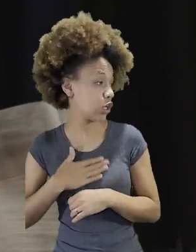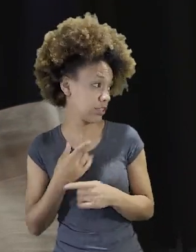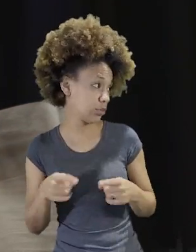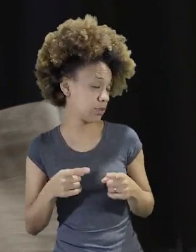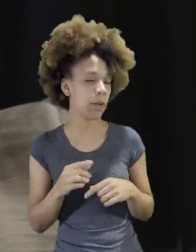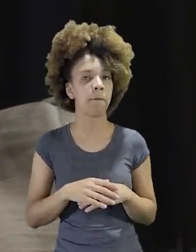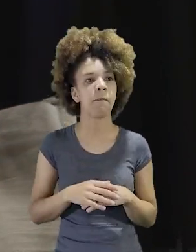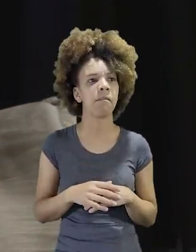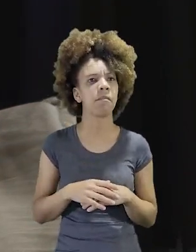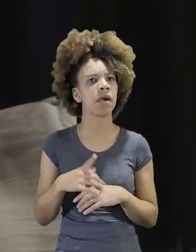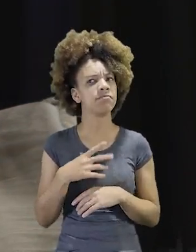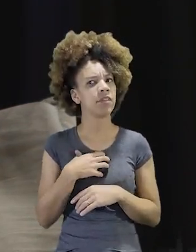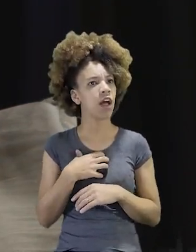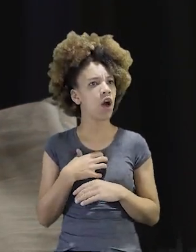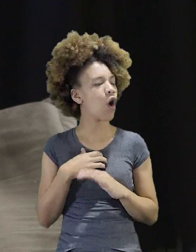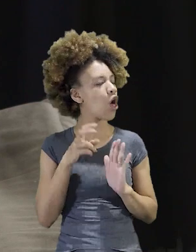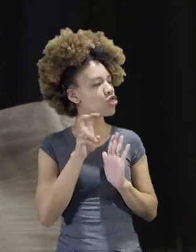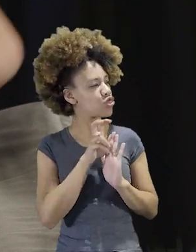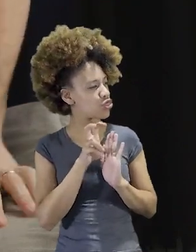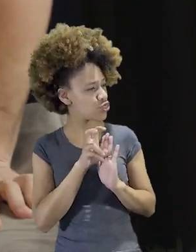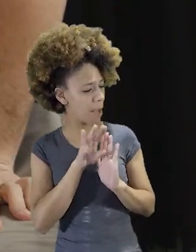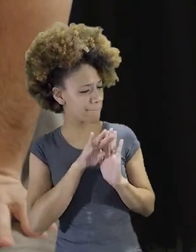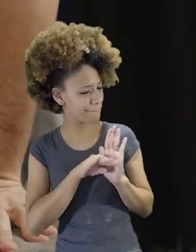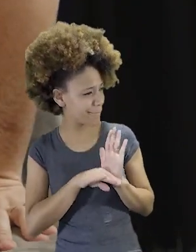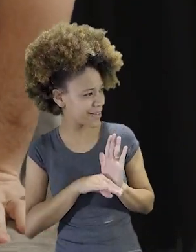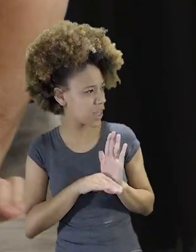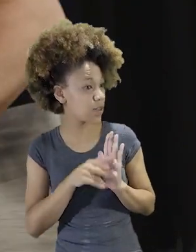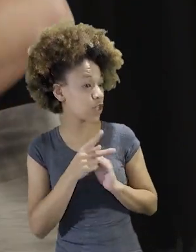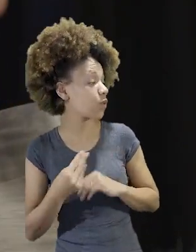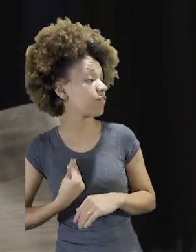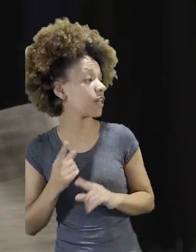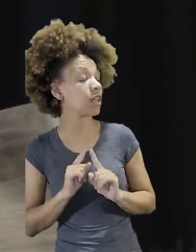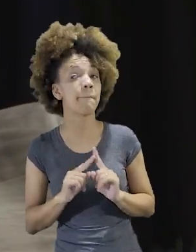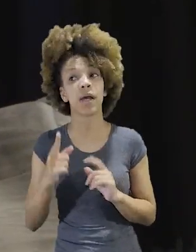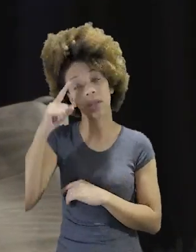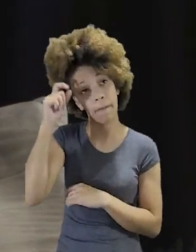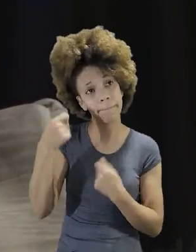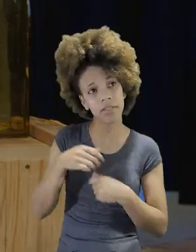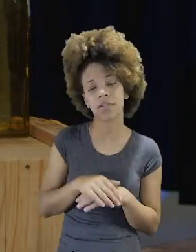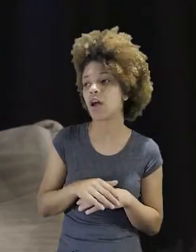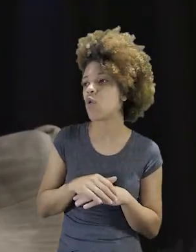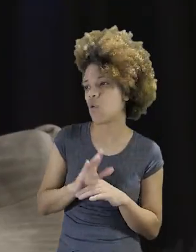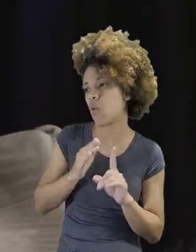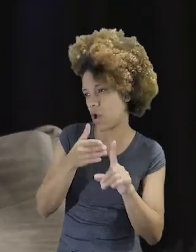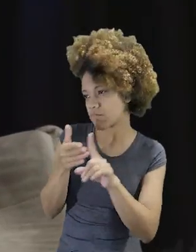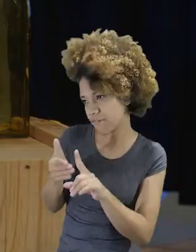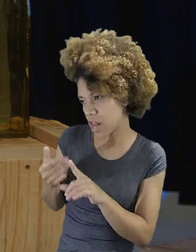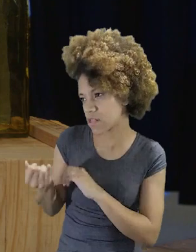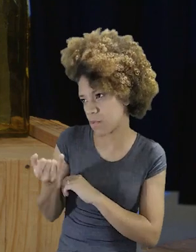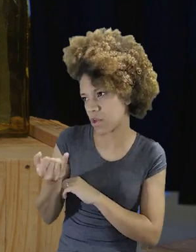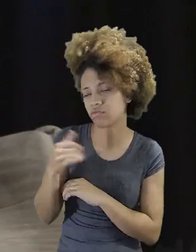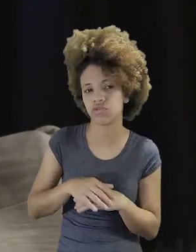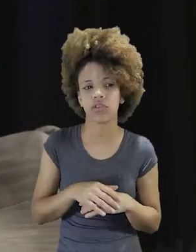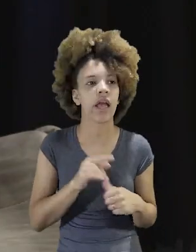é e a gente gosta muito de música Me dá um top cinco uma lança tipo da sua vida mas assim mal coisas